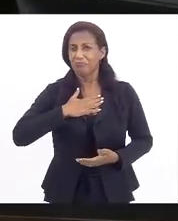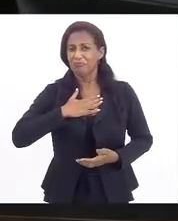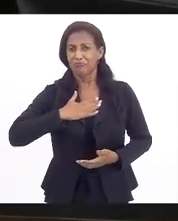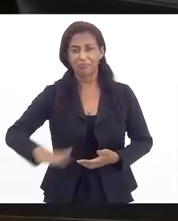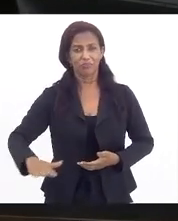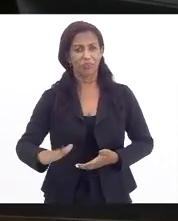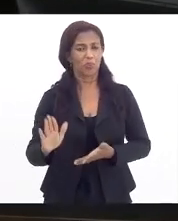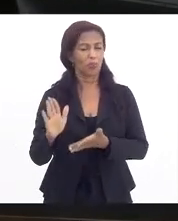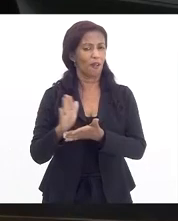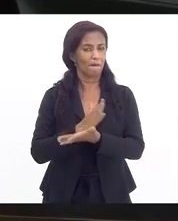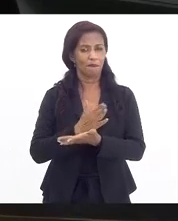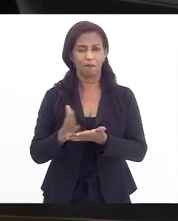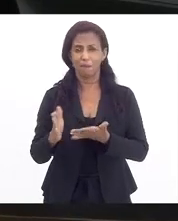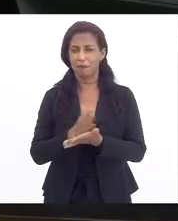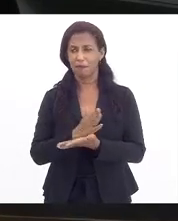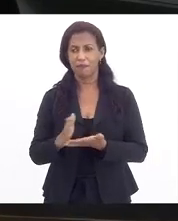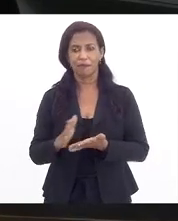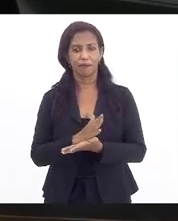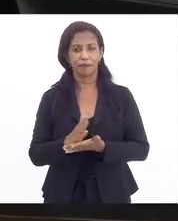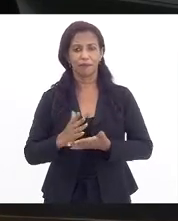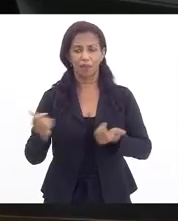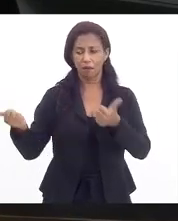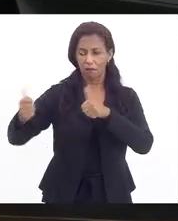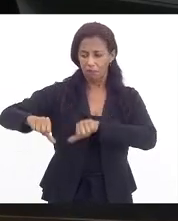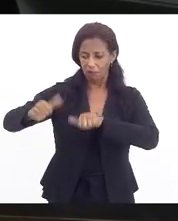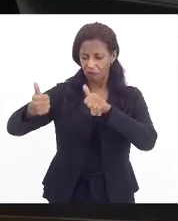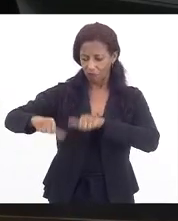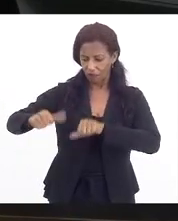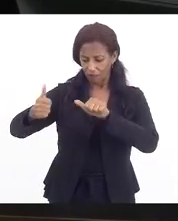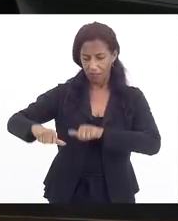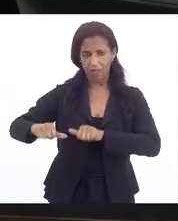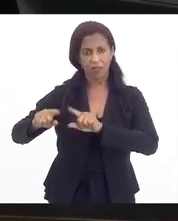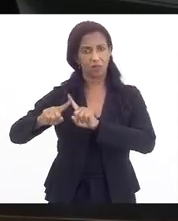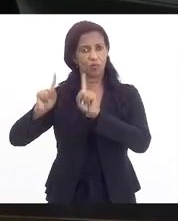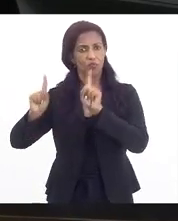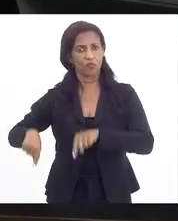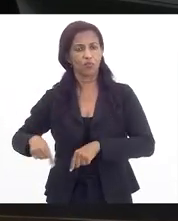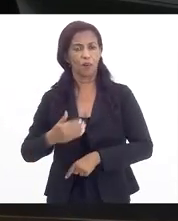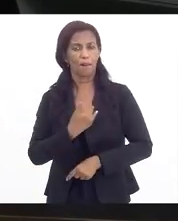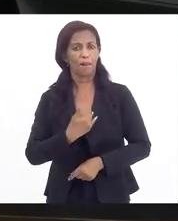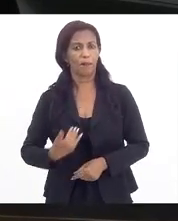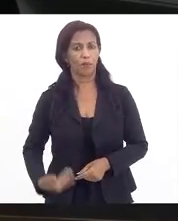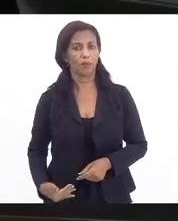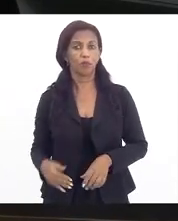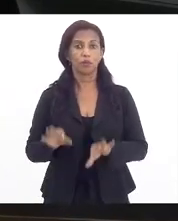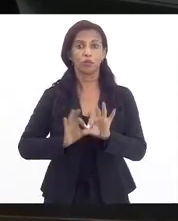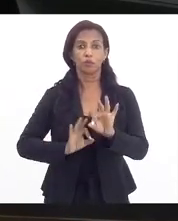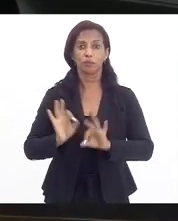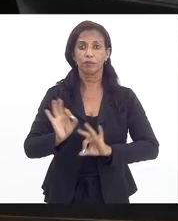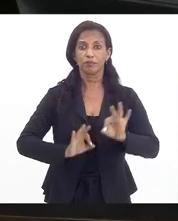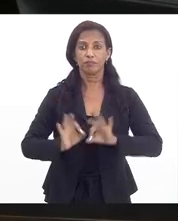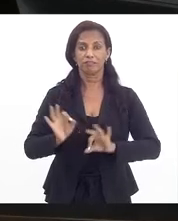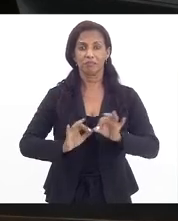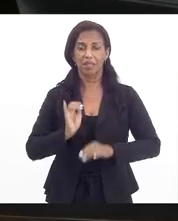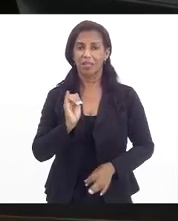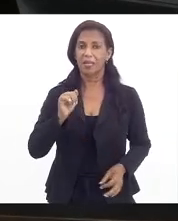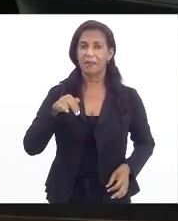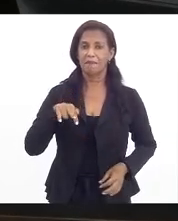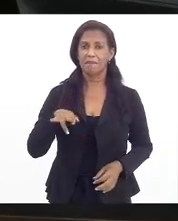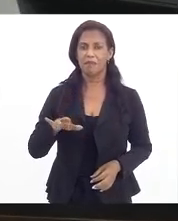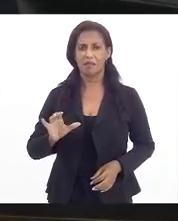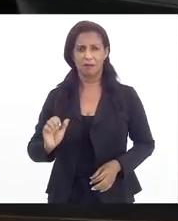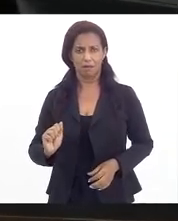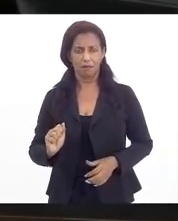qualquer avaliação de servidor público de forma empírica